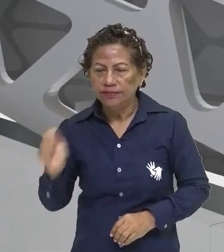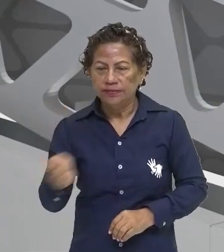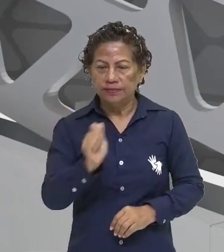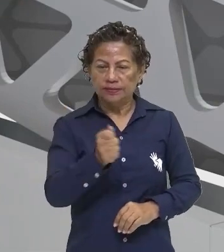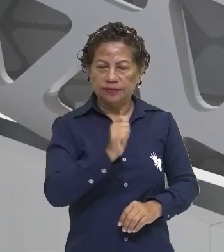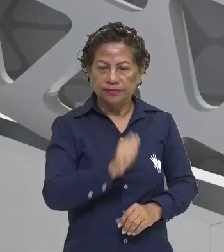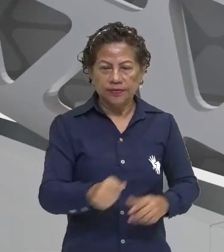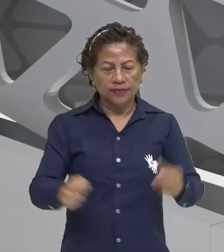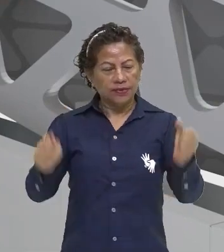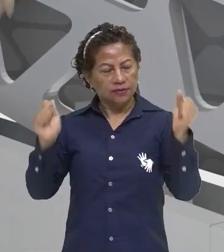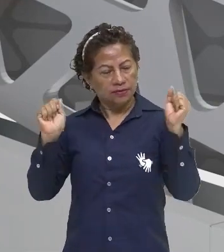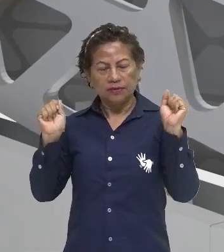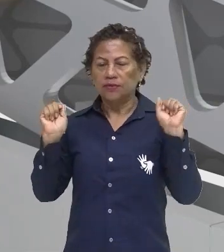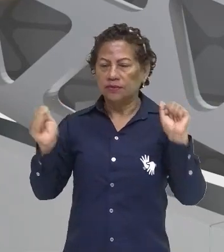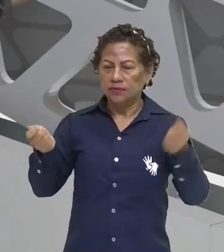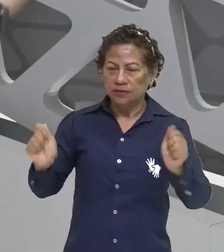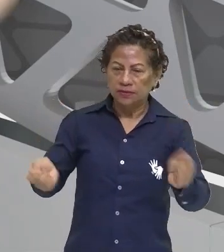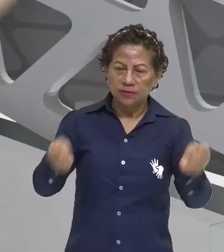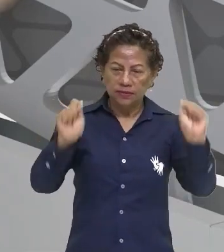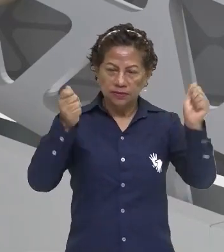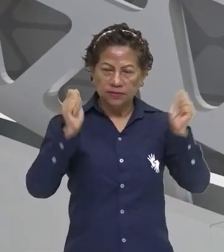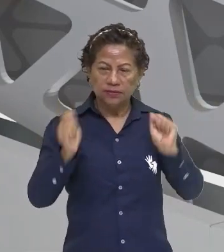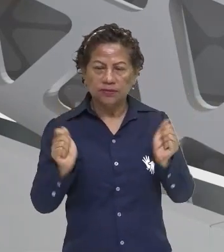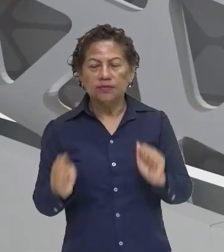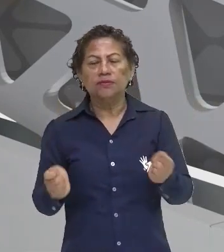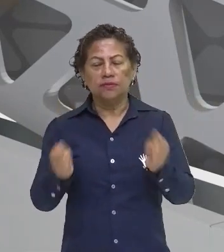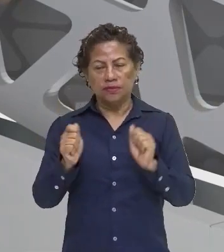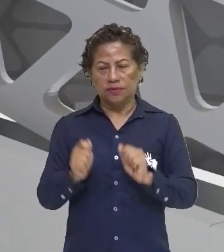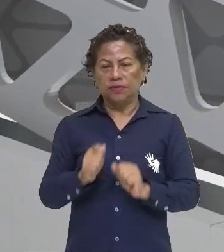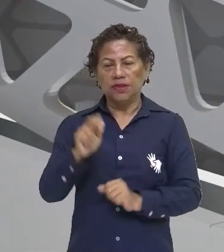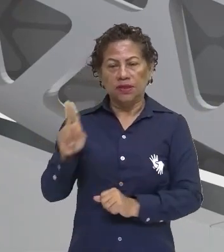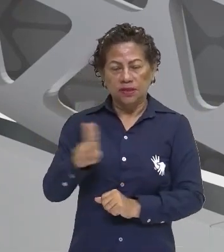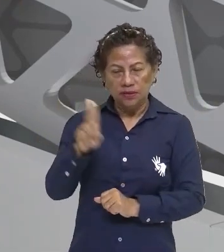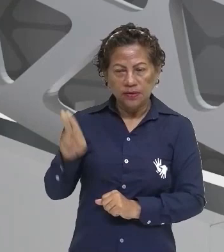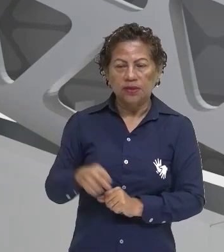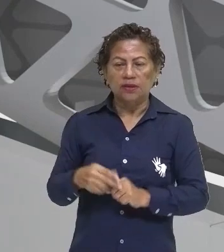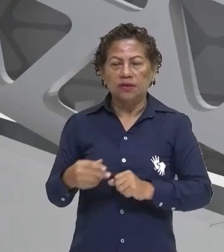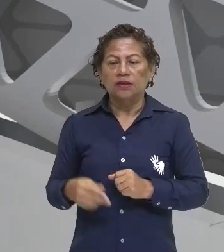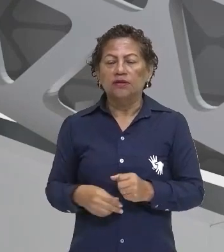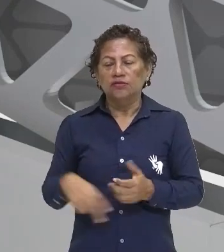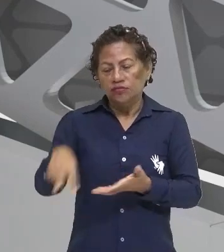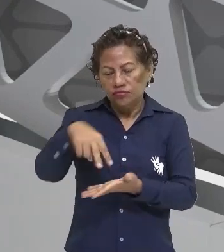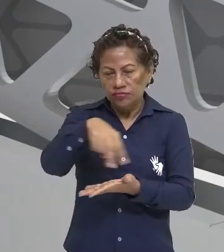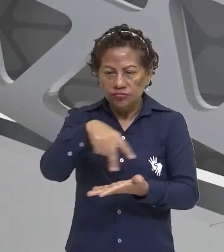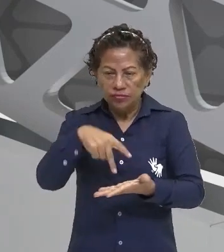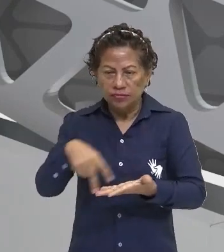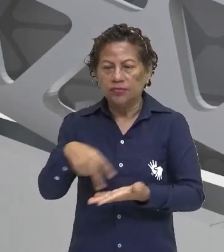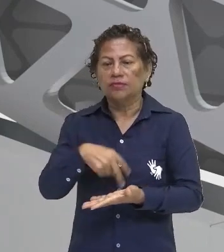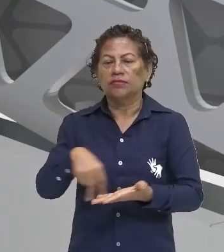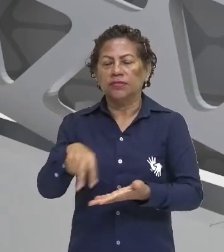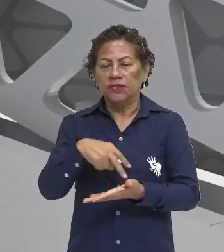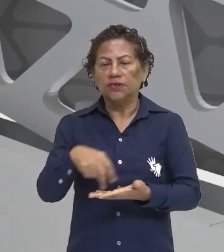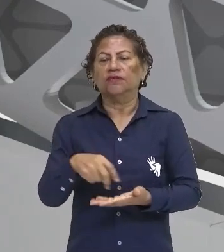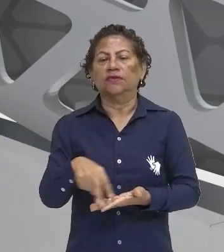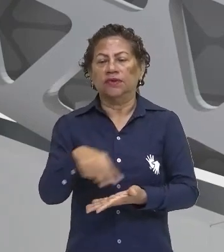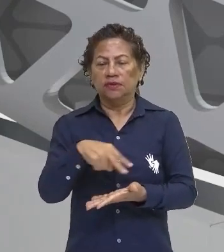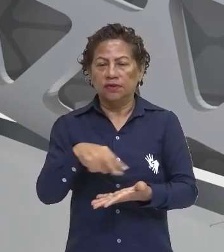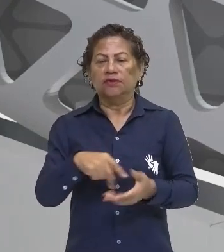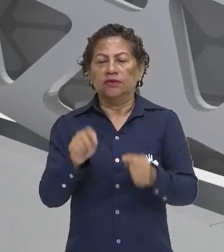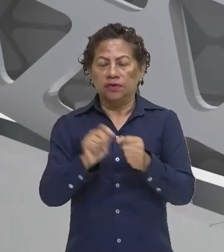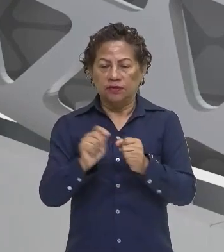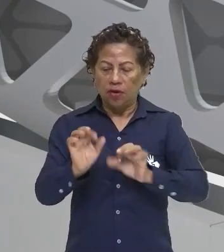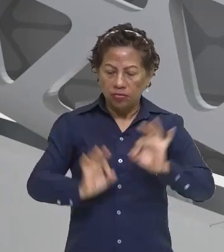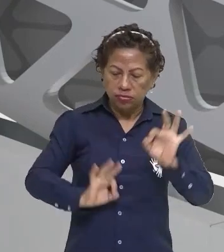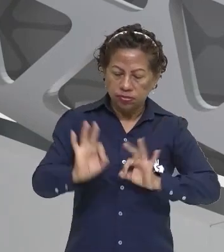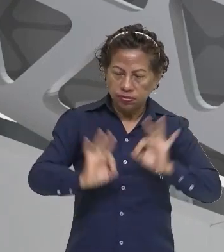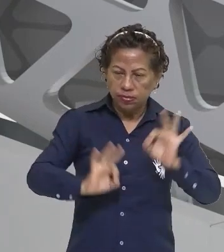colocam os chocalhos nos pulsos ou então nos pés, e conforme eles vão evoluindo, né, conforme eles vão executando